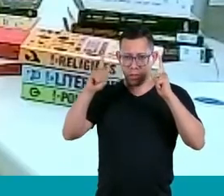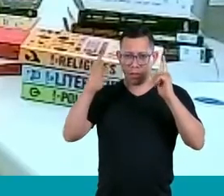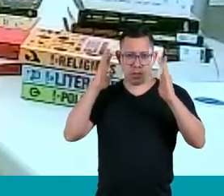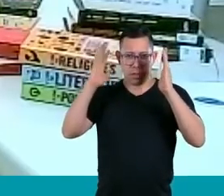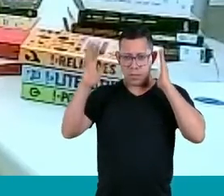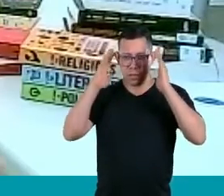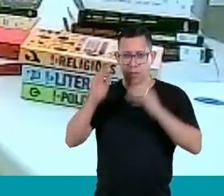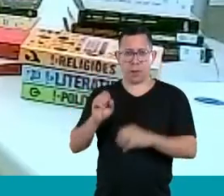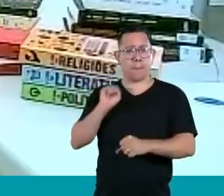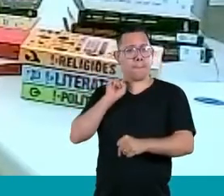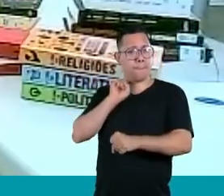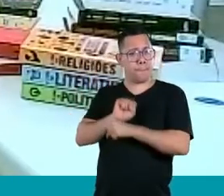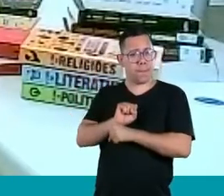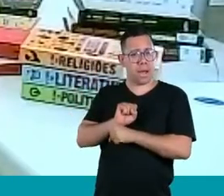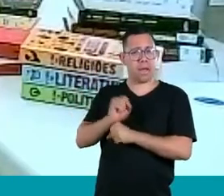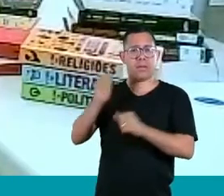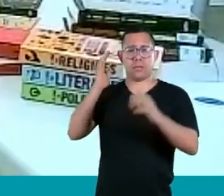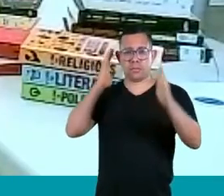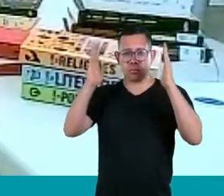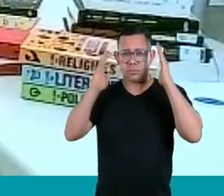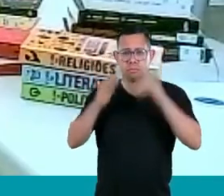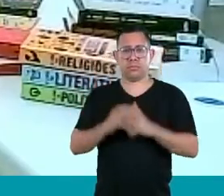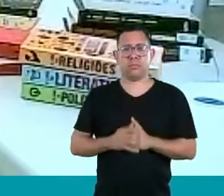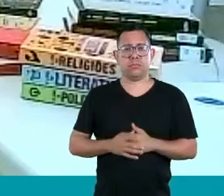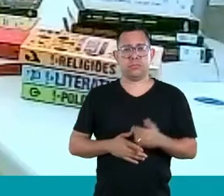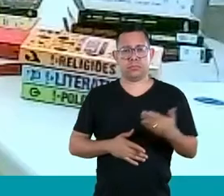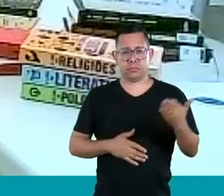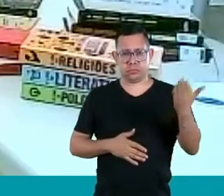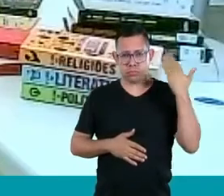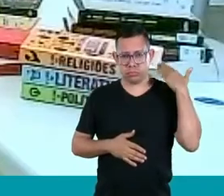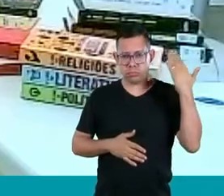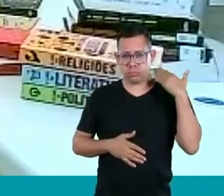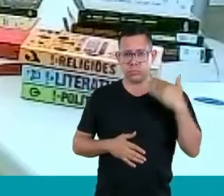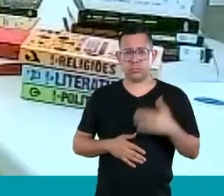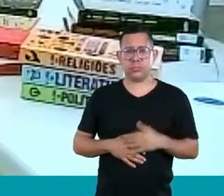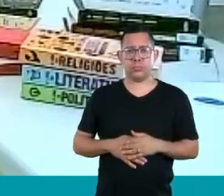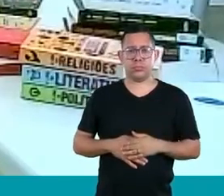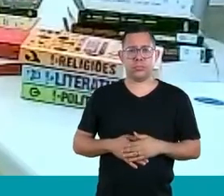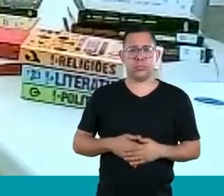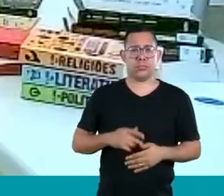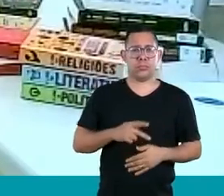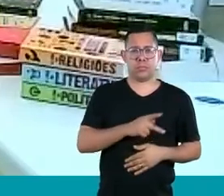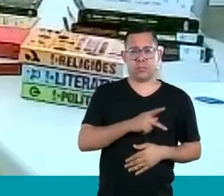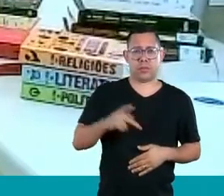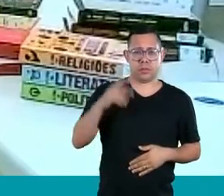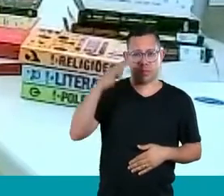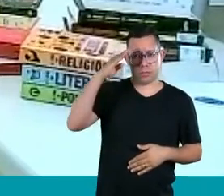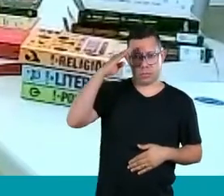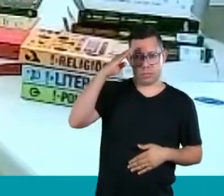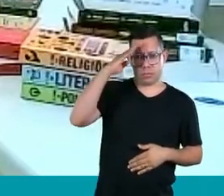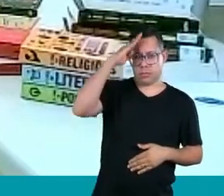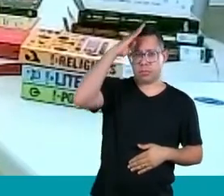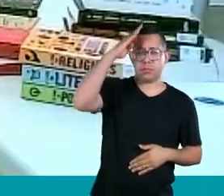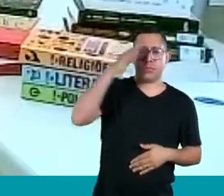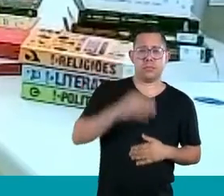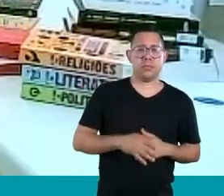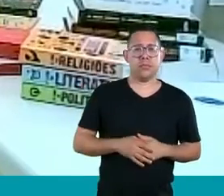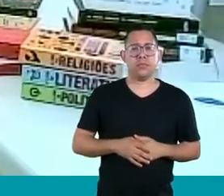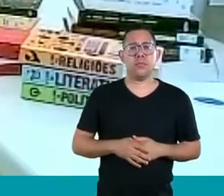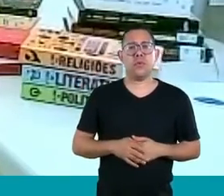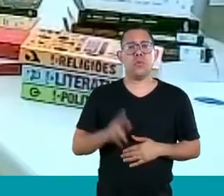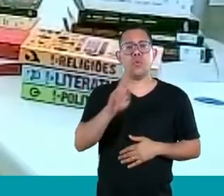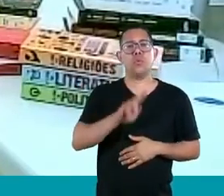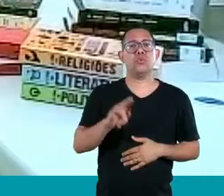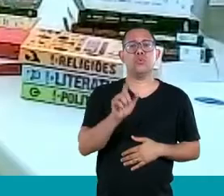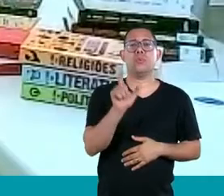caminhoneiros, cujo Michel Temer, em suas entrevistas, decidiu utilizar justamente esse termo, paralisação, e por